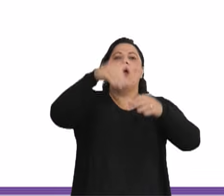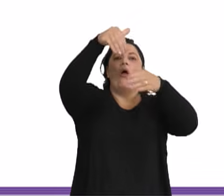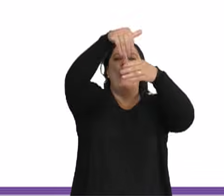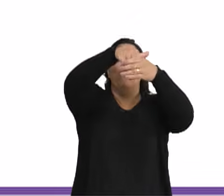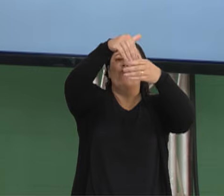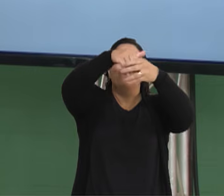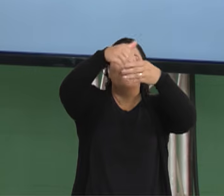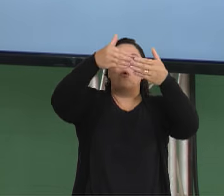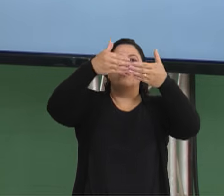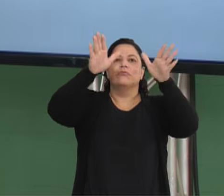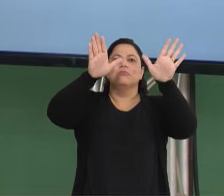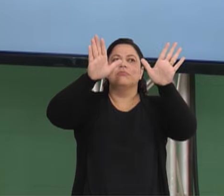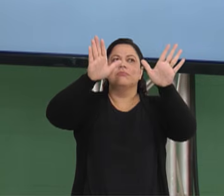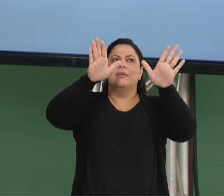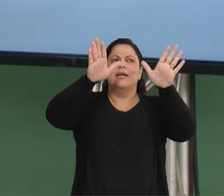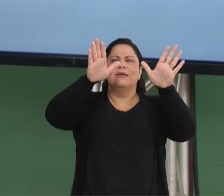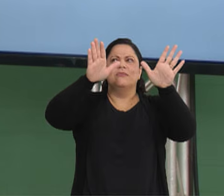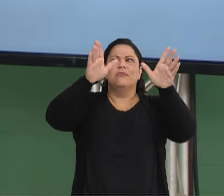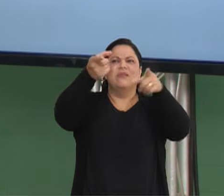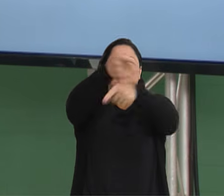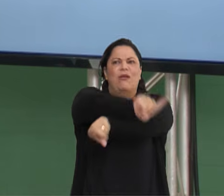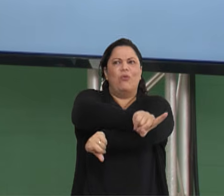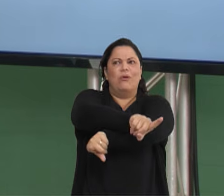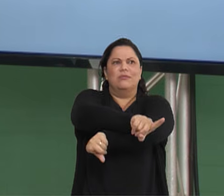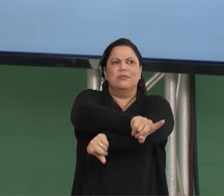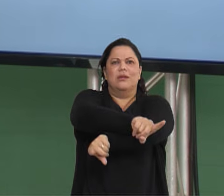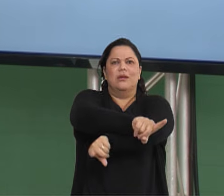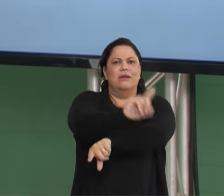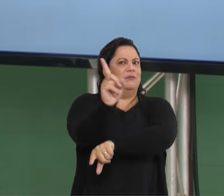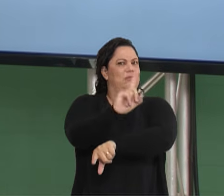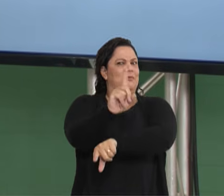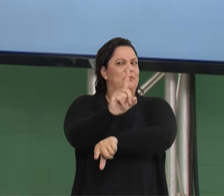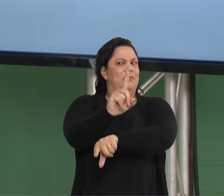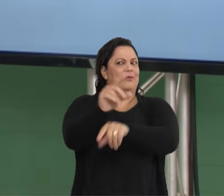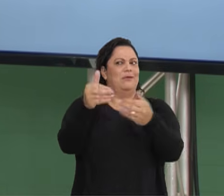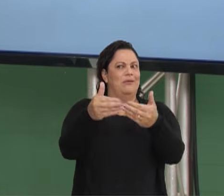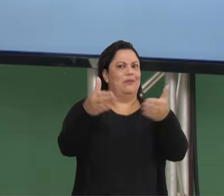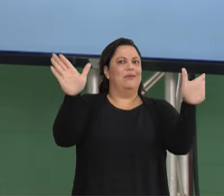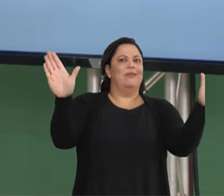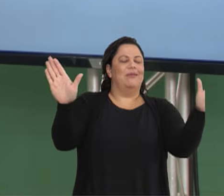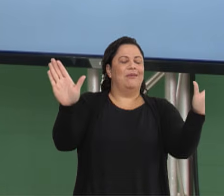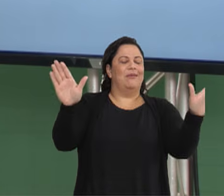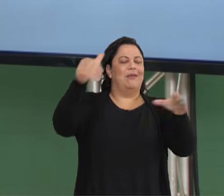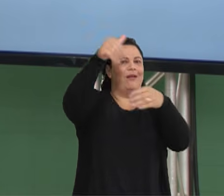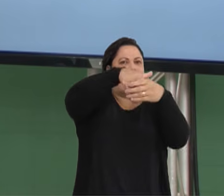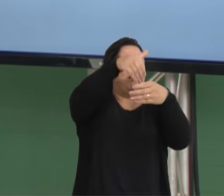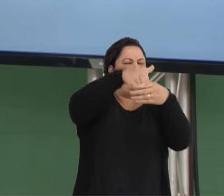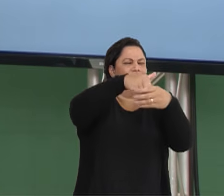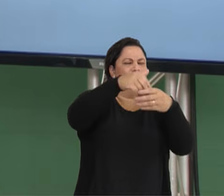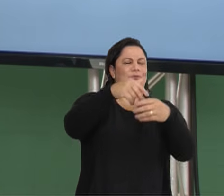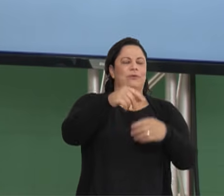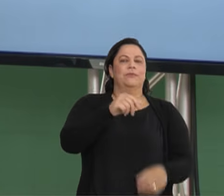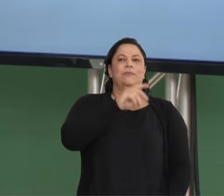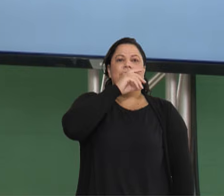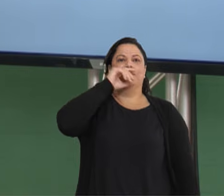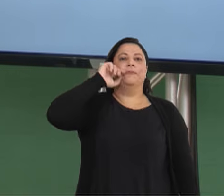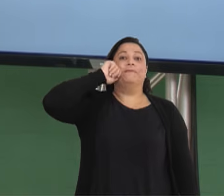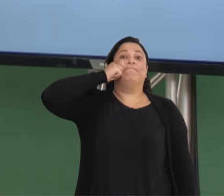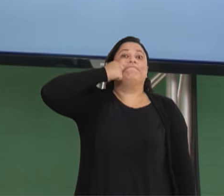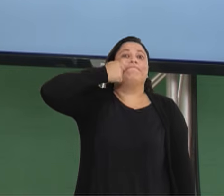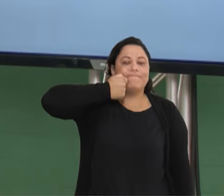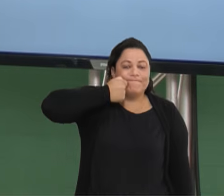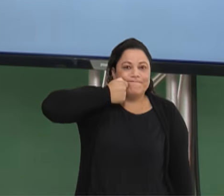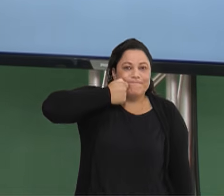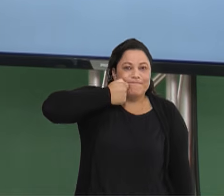É o contrário. O voto agora não era mais aberto. O eleitor não podia mais falar em quem ia votar. Esse voto é segredo